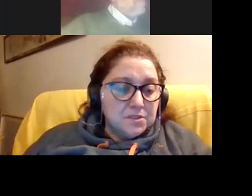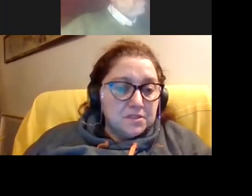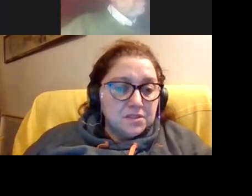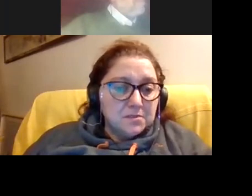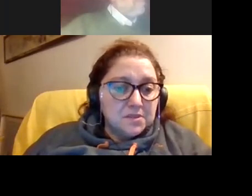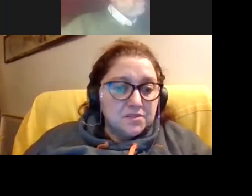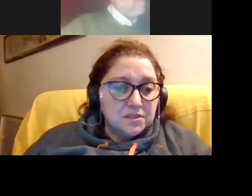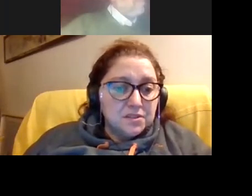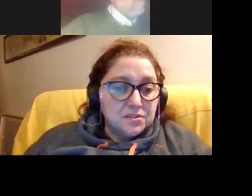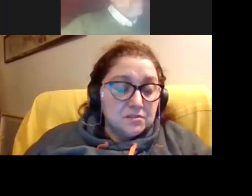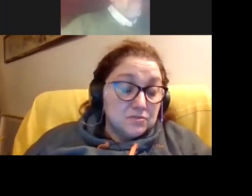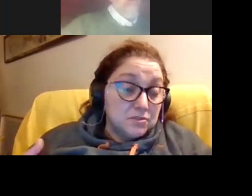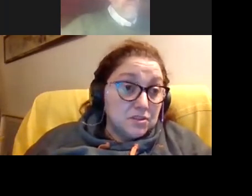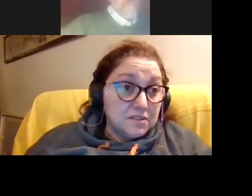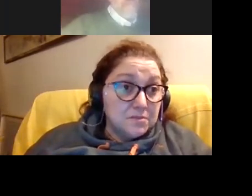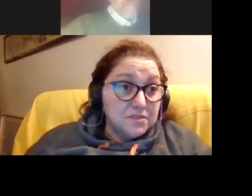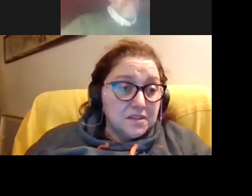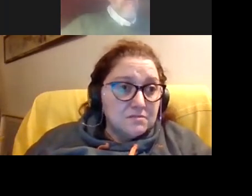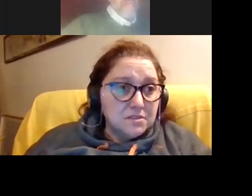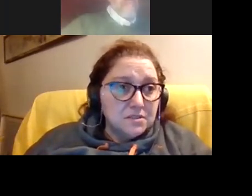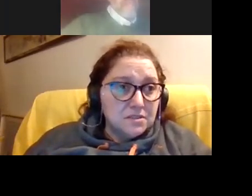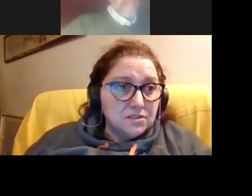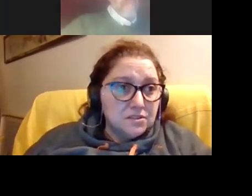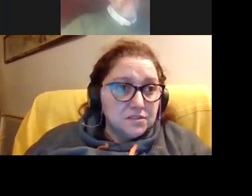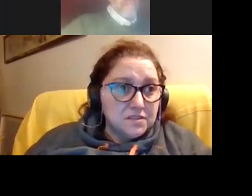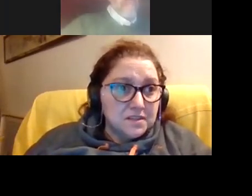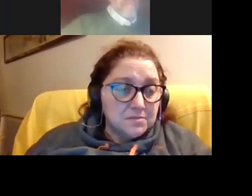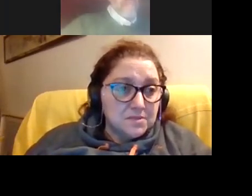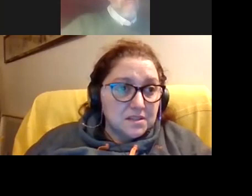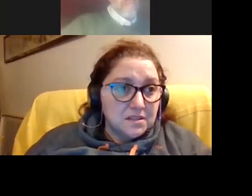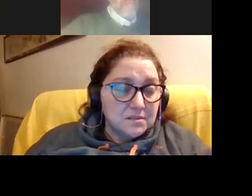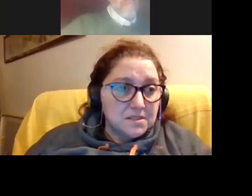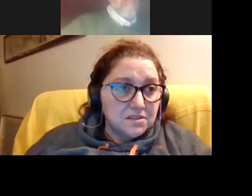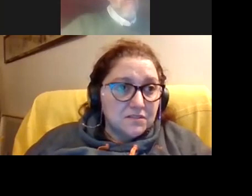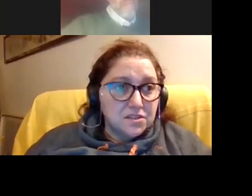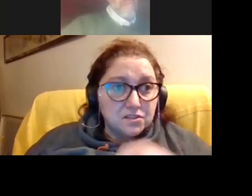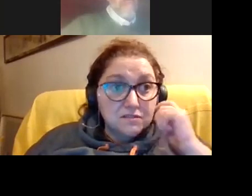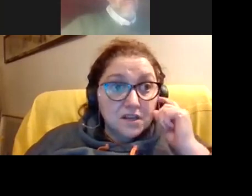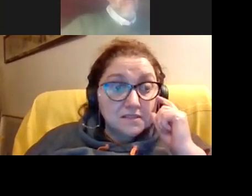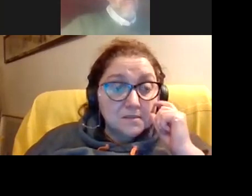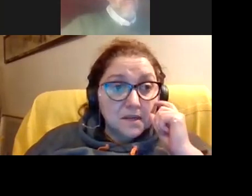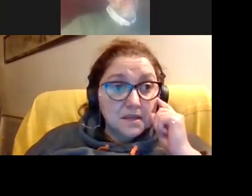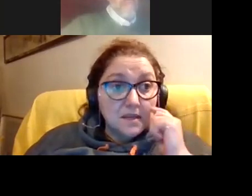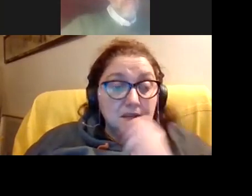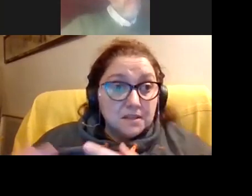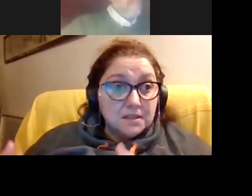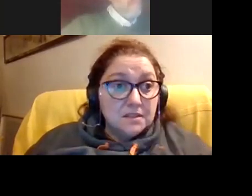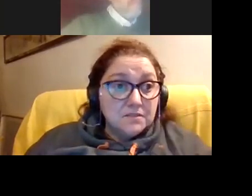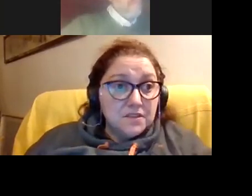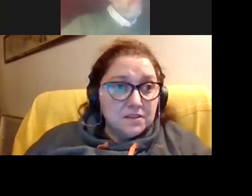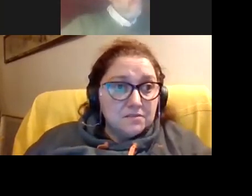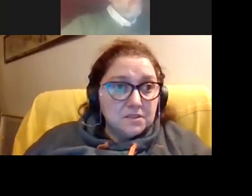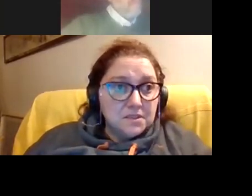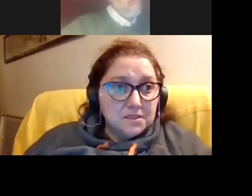chegámos a muitas interpretações. Eu sou arqueóloga de profissão e nós fizemos uma série de trabalhos arqueológicos no local também